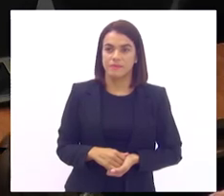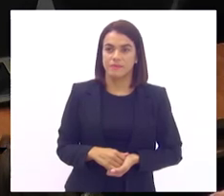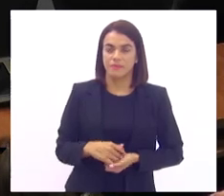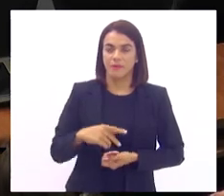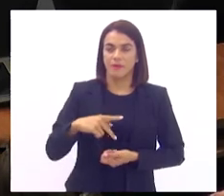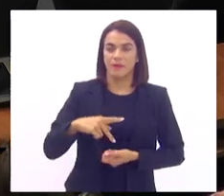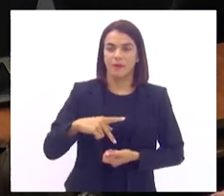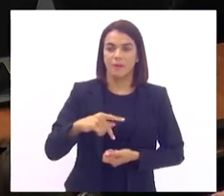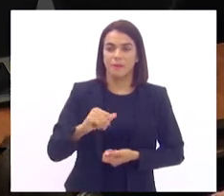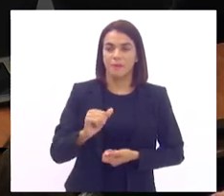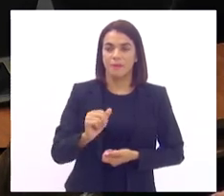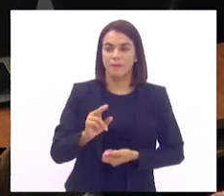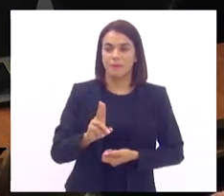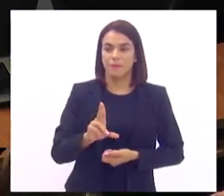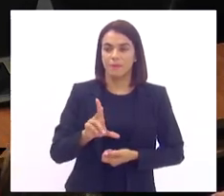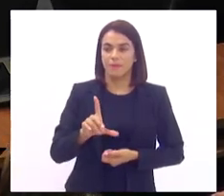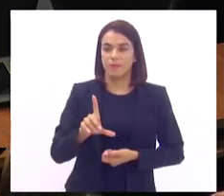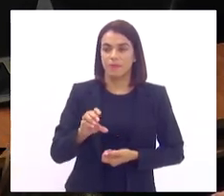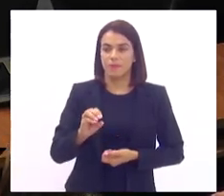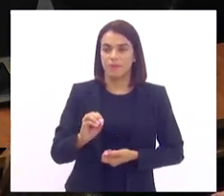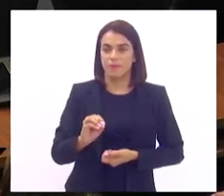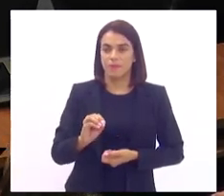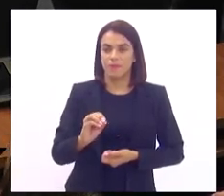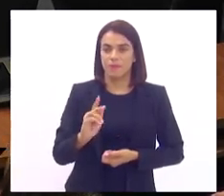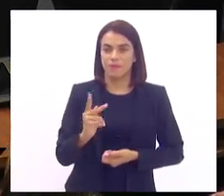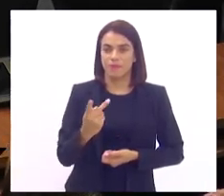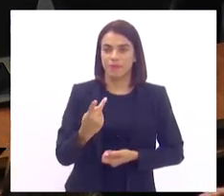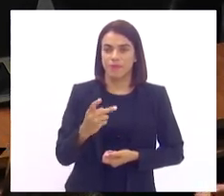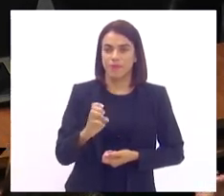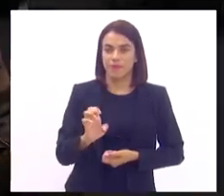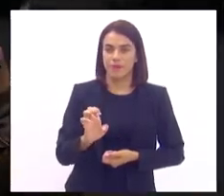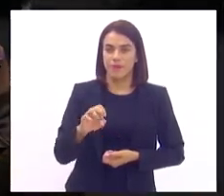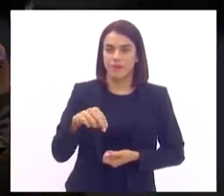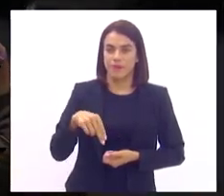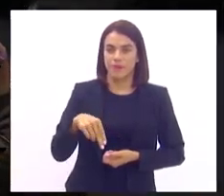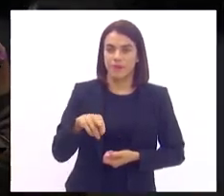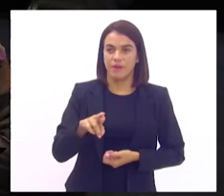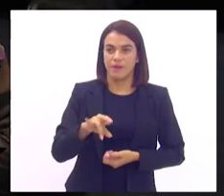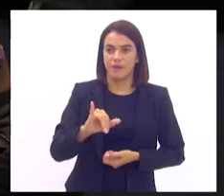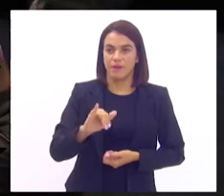Paulo Henrique Barbosa Pegas.